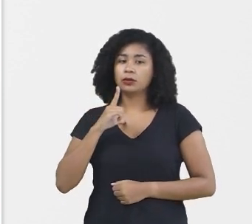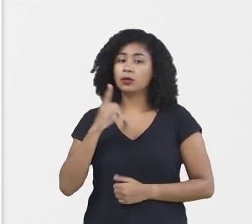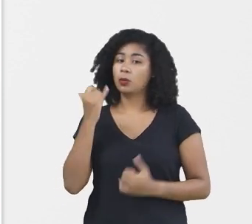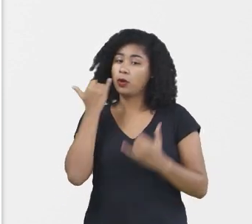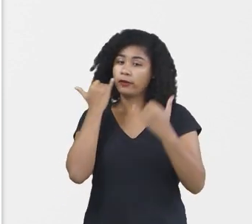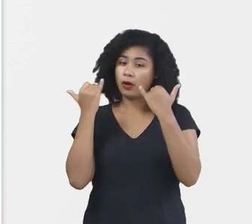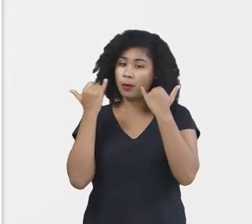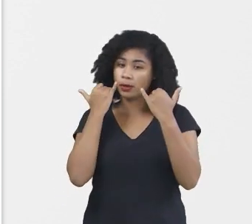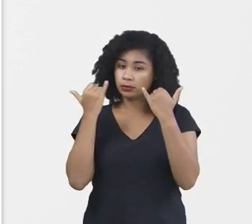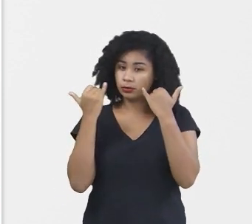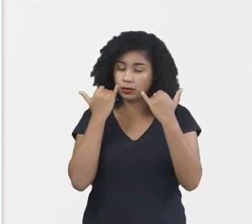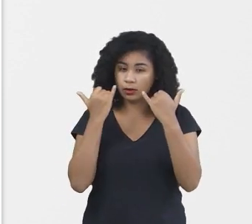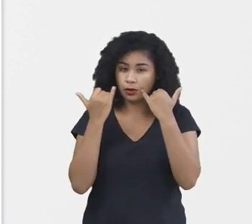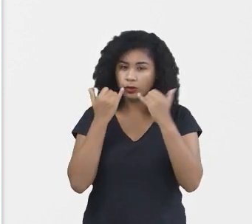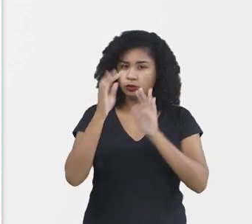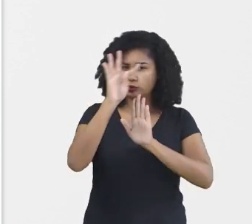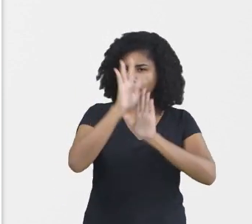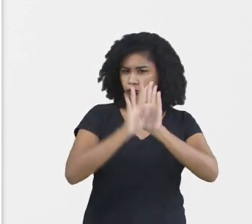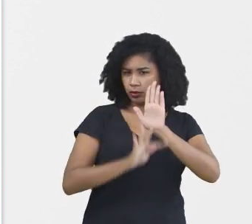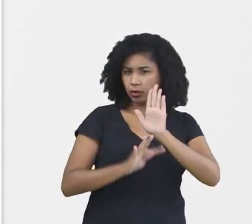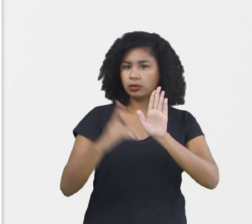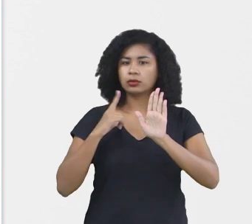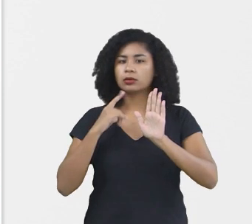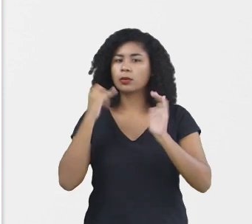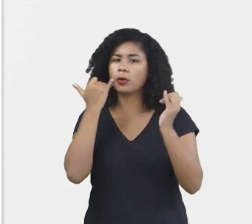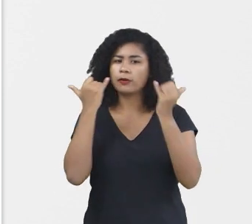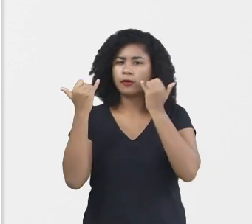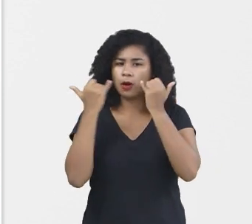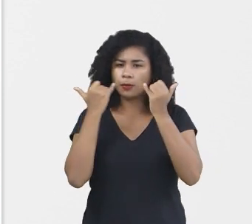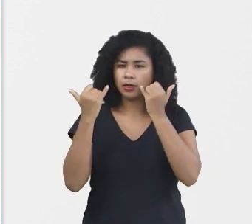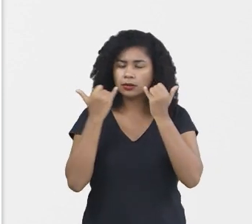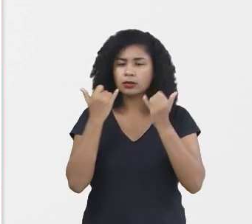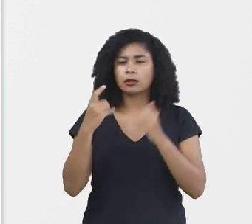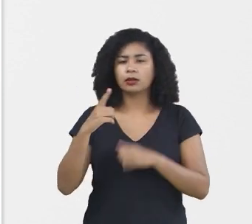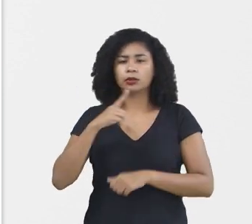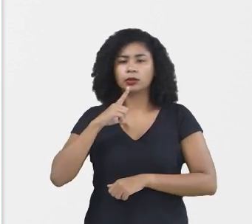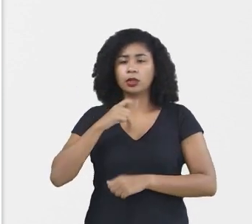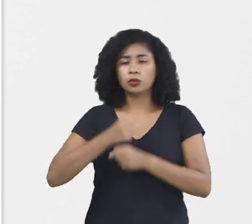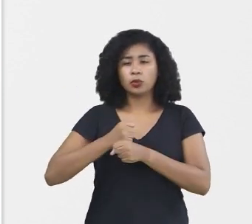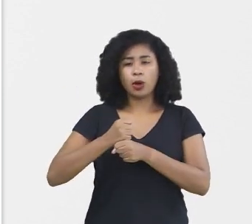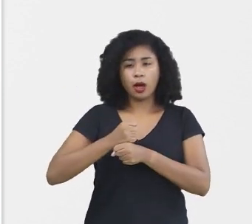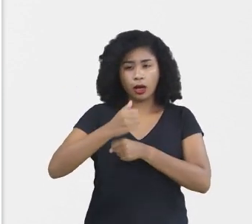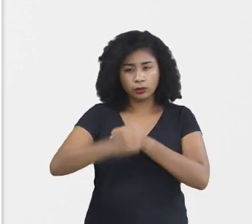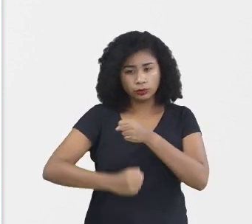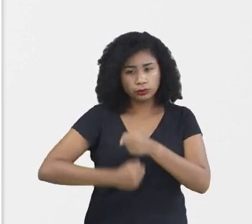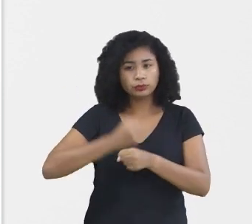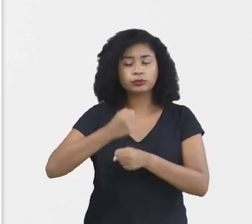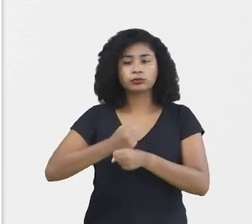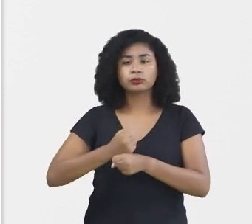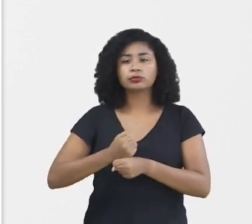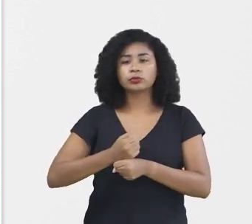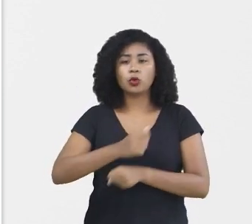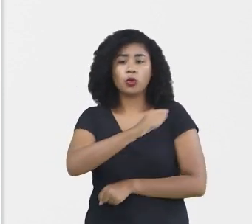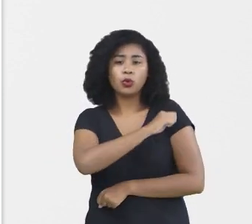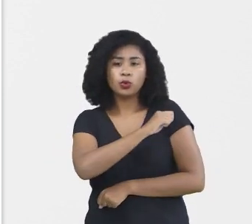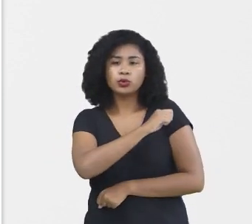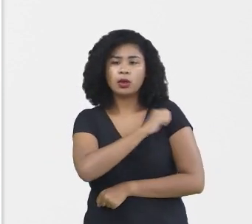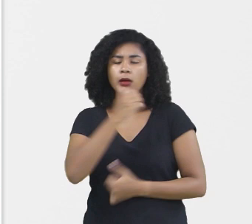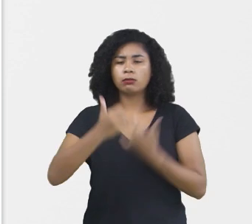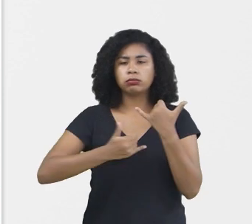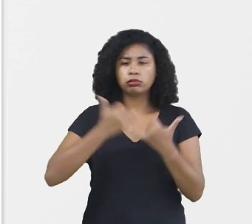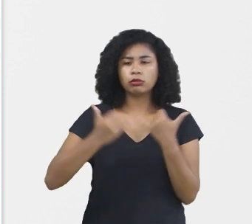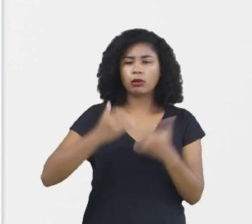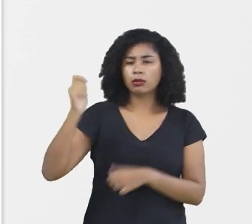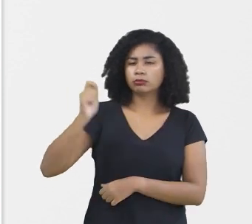estar falando lá sobre a pipa. Como durante todo o ano os alunos estiveram envolvidos com as pipas e ela